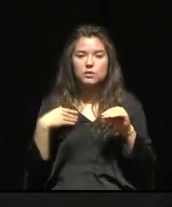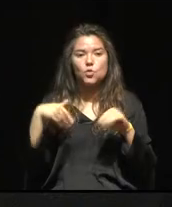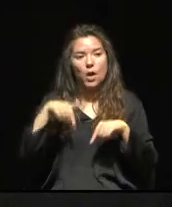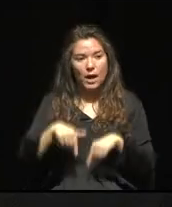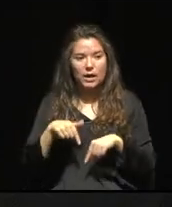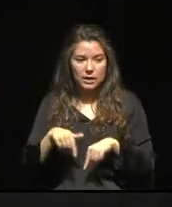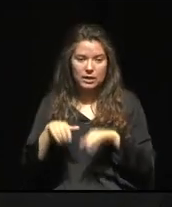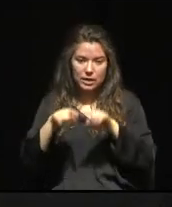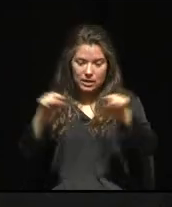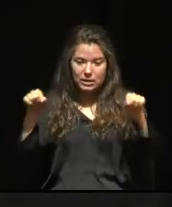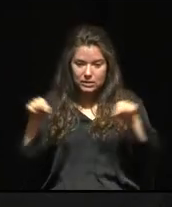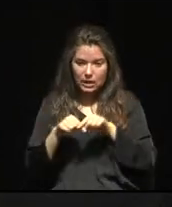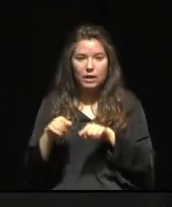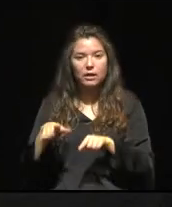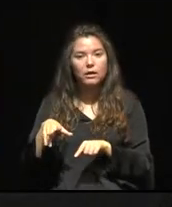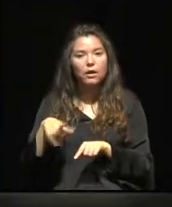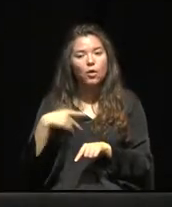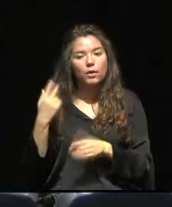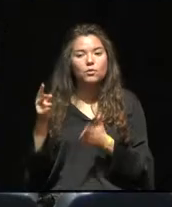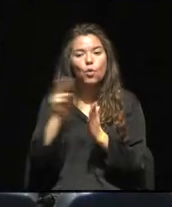lidos os votos de